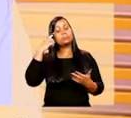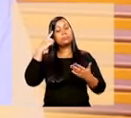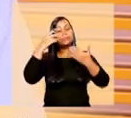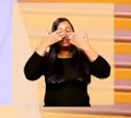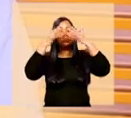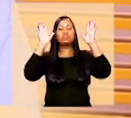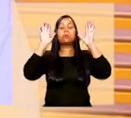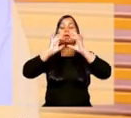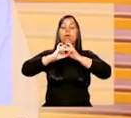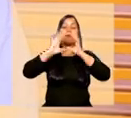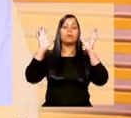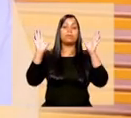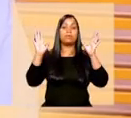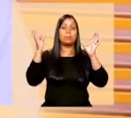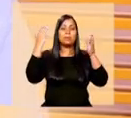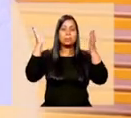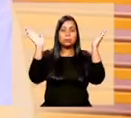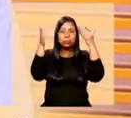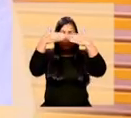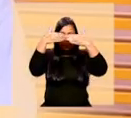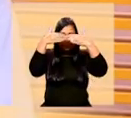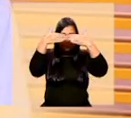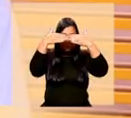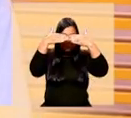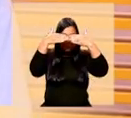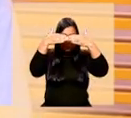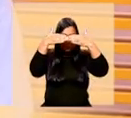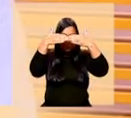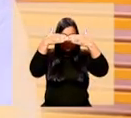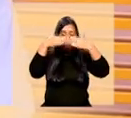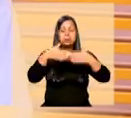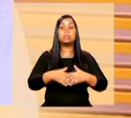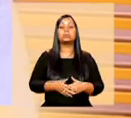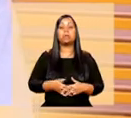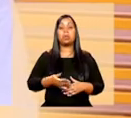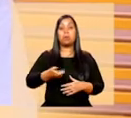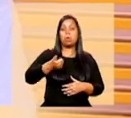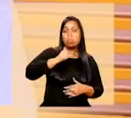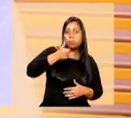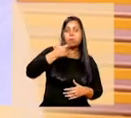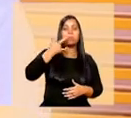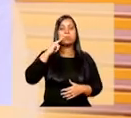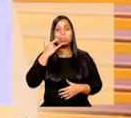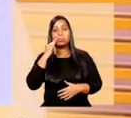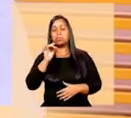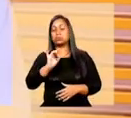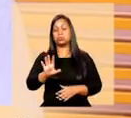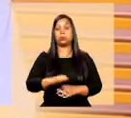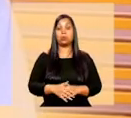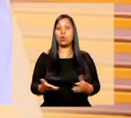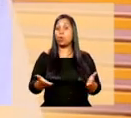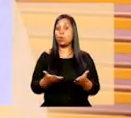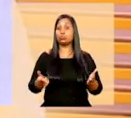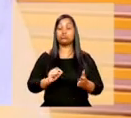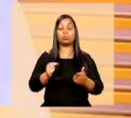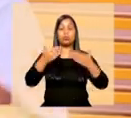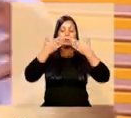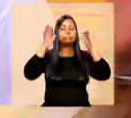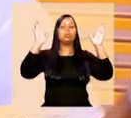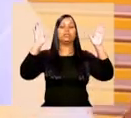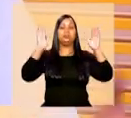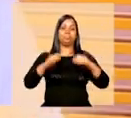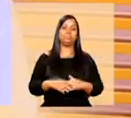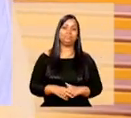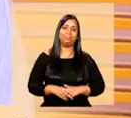mente é uma mente aberta para tudo. Antes era fechada, restrita ao álcool, ao vício e outras coisas mais. Hoje não,